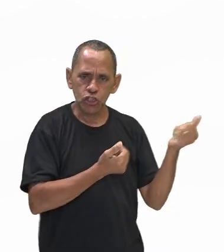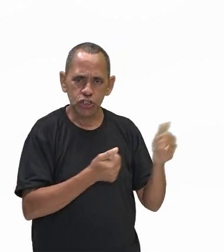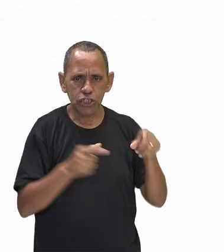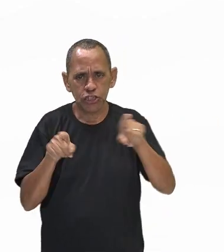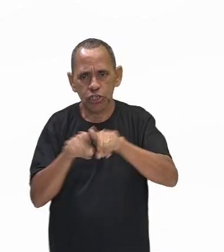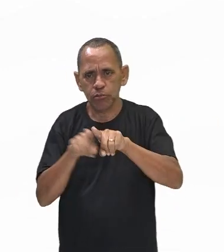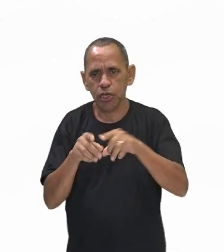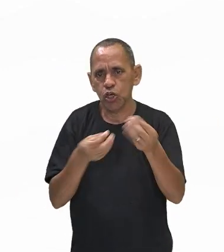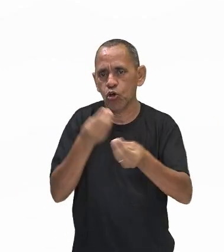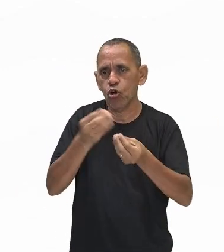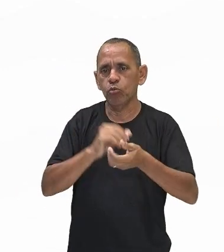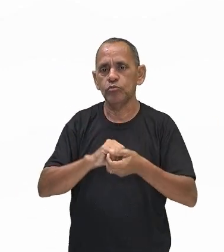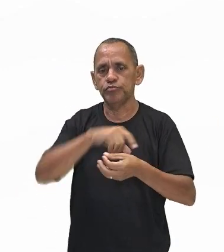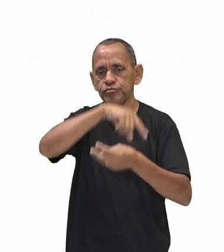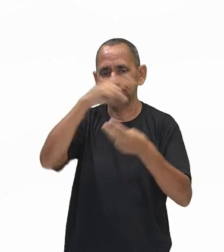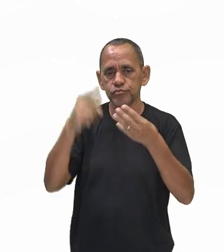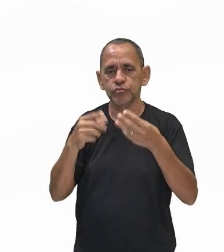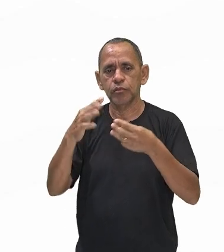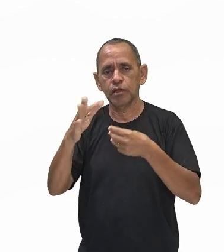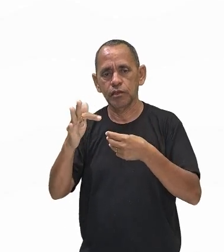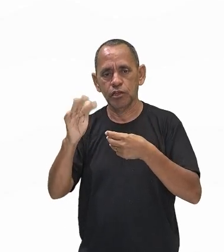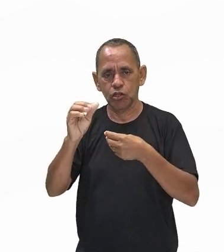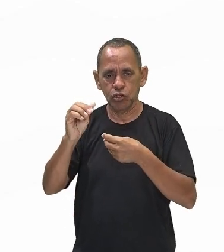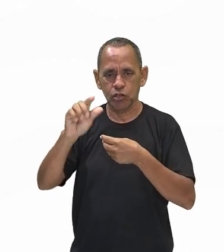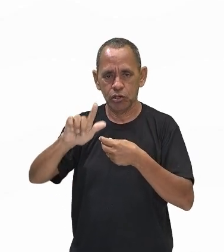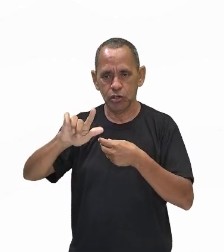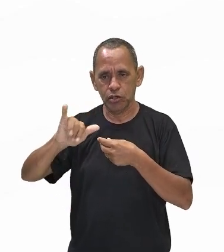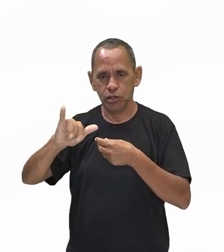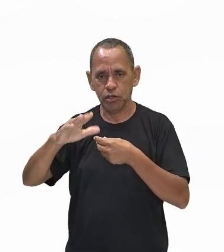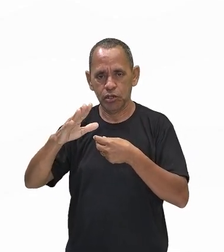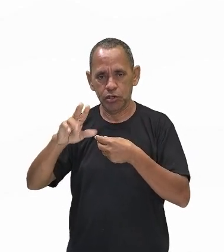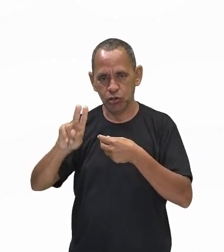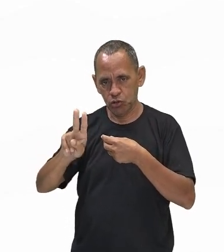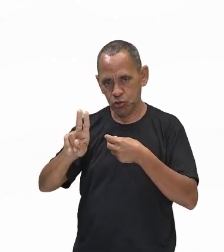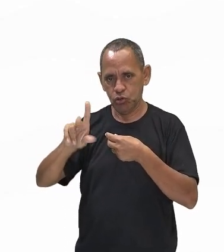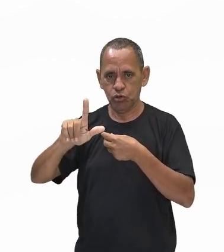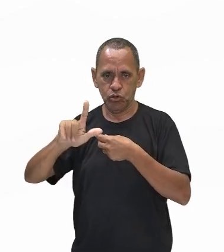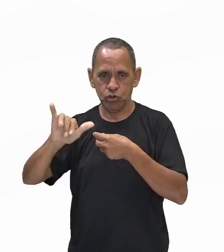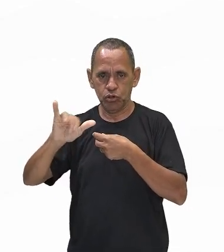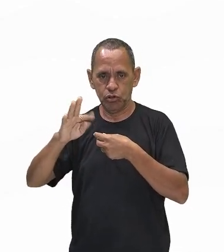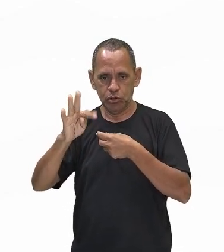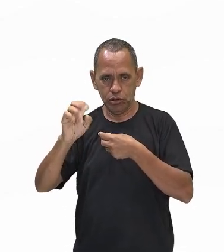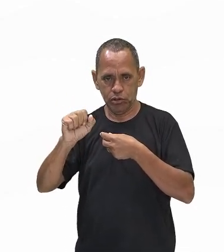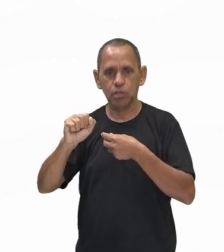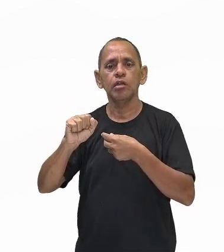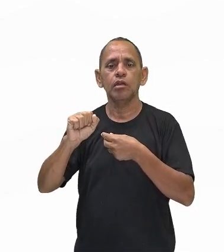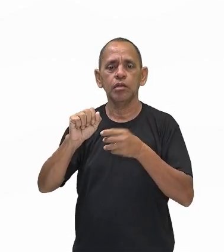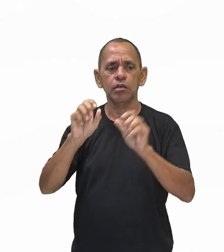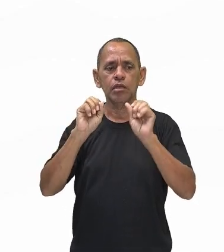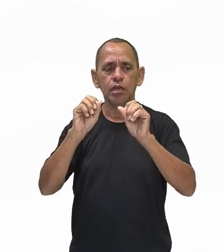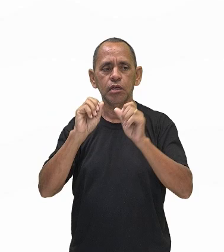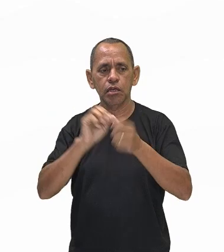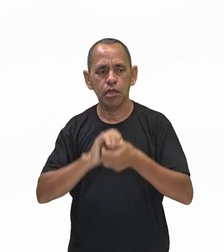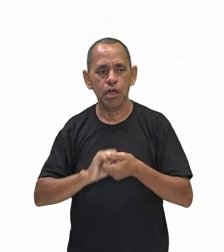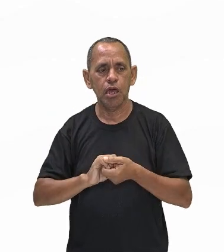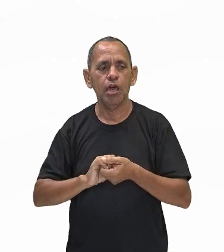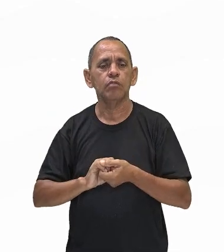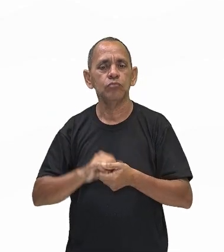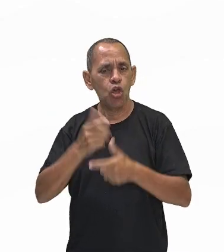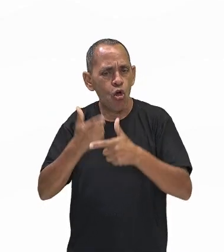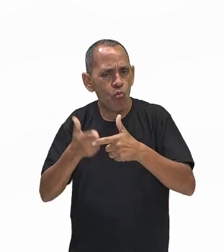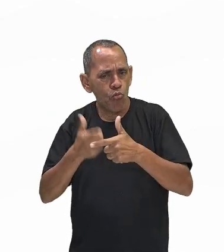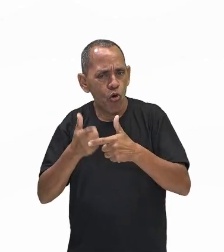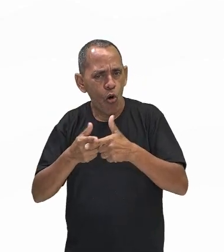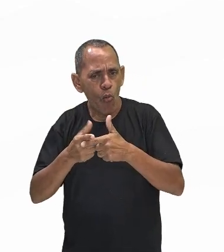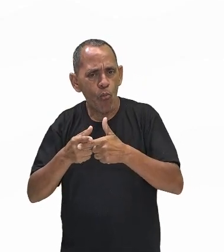por fim nós temos a foliculite que é uma inflamação essa da imagem né é uma inflamação dos folículos pilosos que